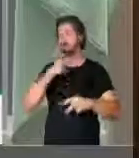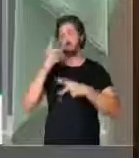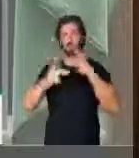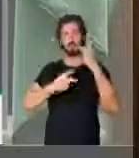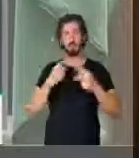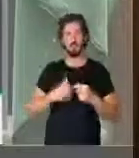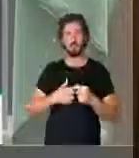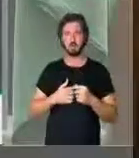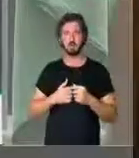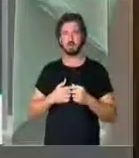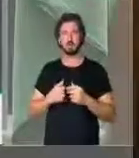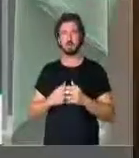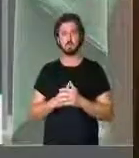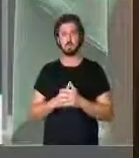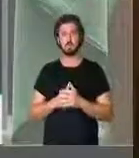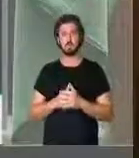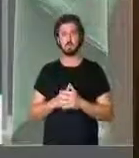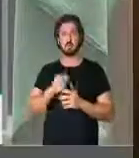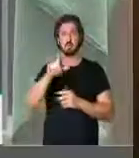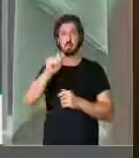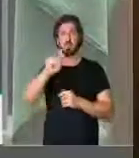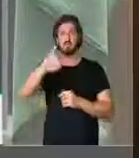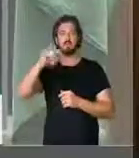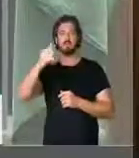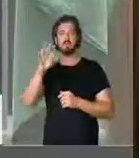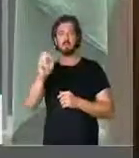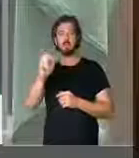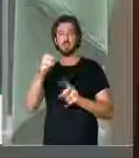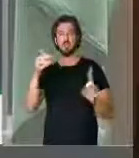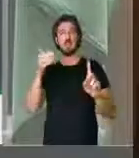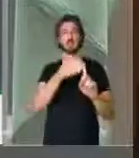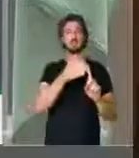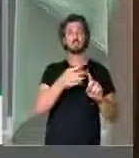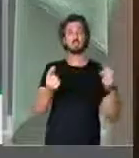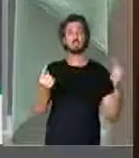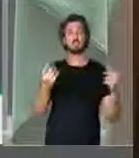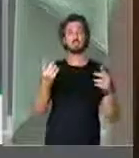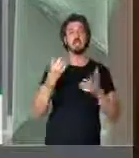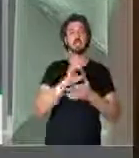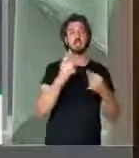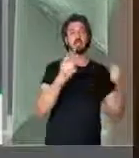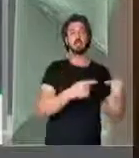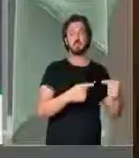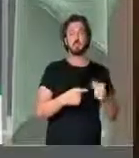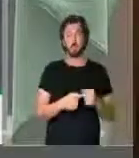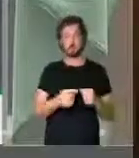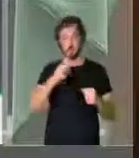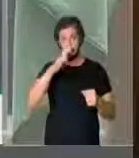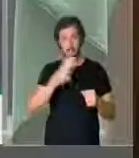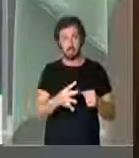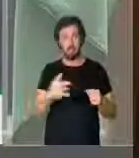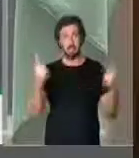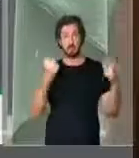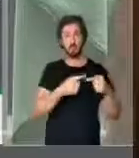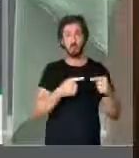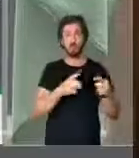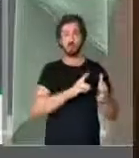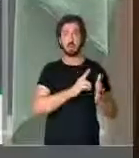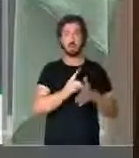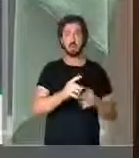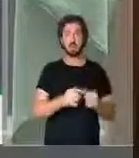falam que a Lava Jato só serve quando atinge os adversários, que as delações só servem